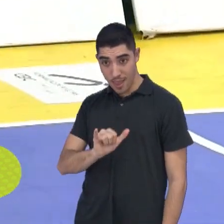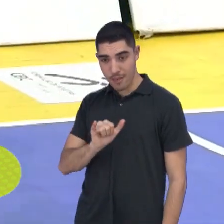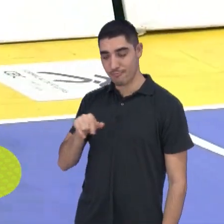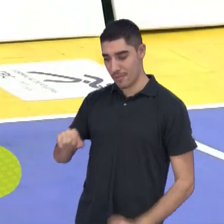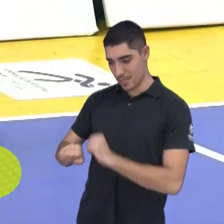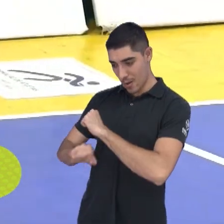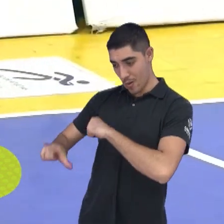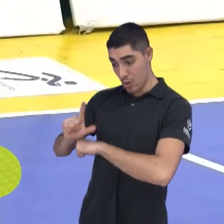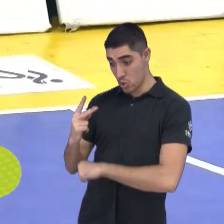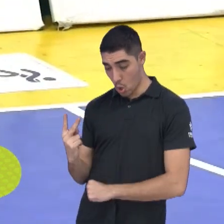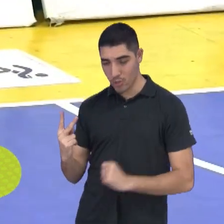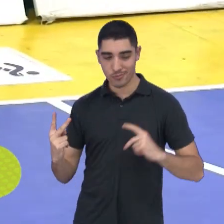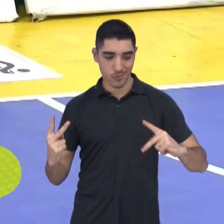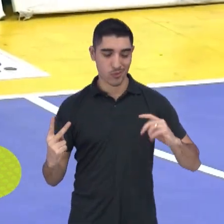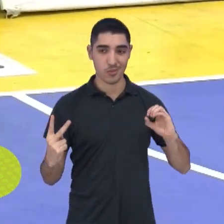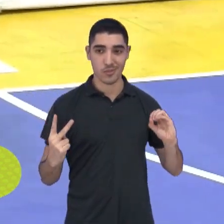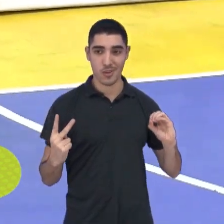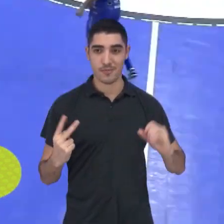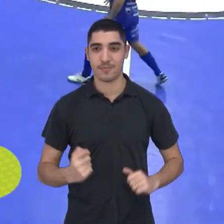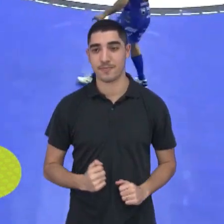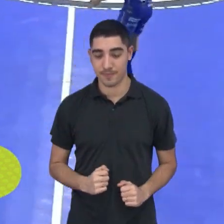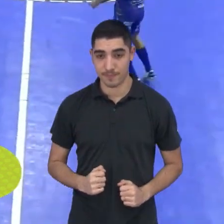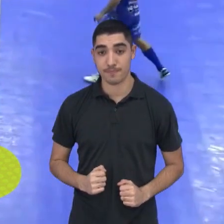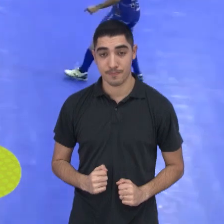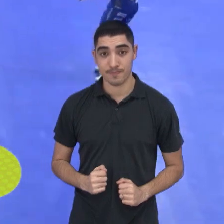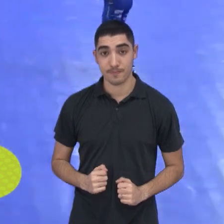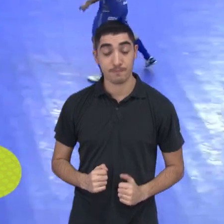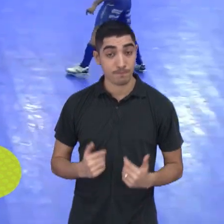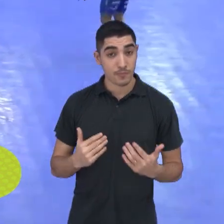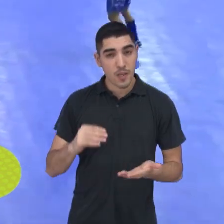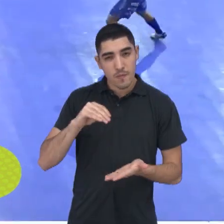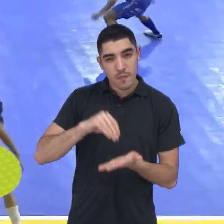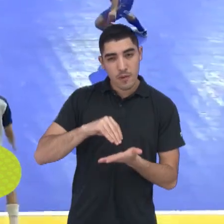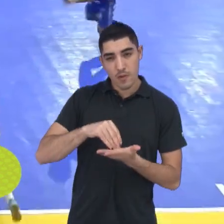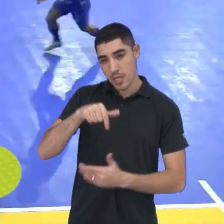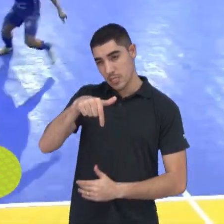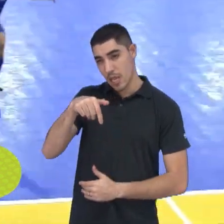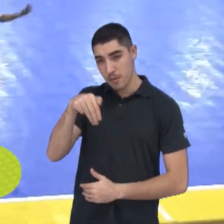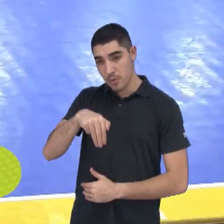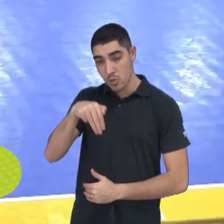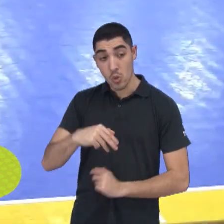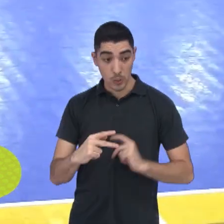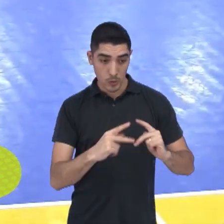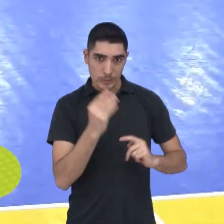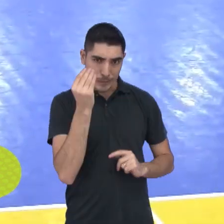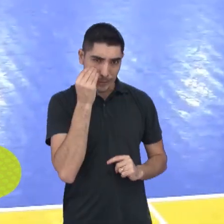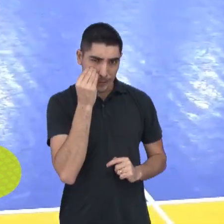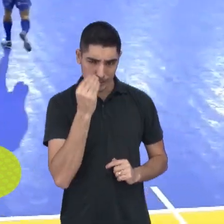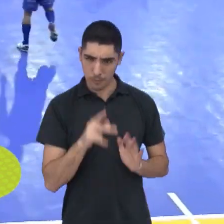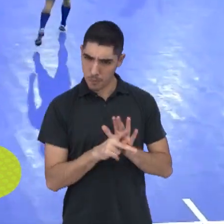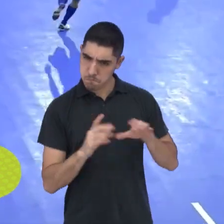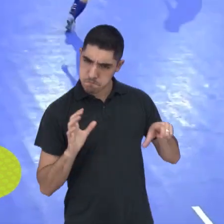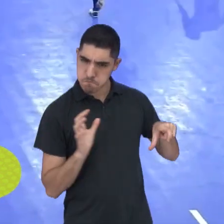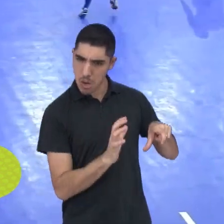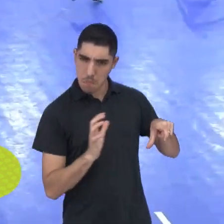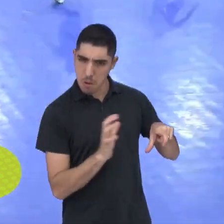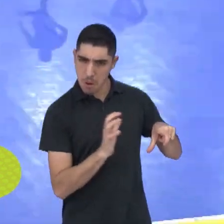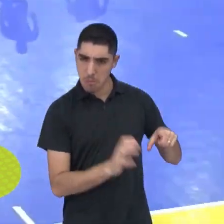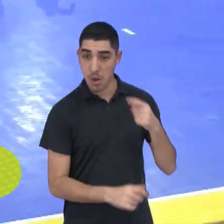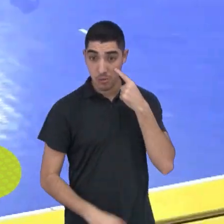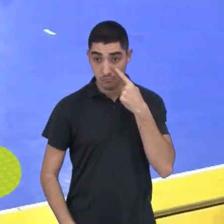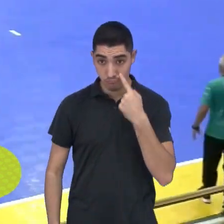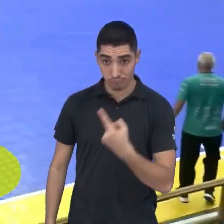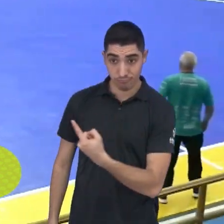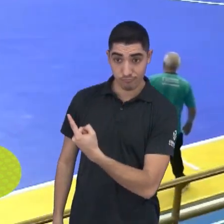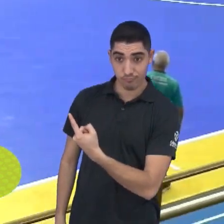0, São Lourenço 2. Restando 7, o São José foi ao ataque com Luquinha, que abriu lá na esquerda